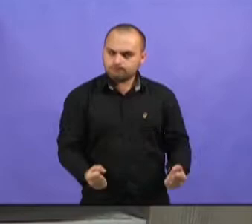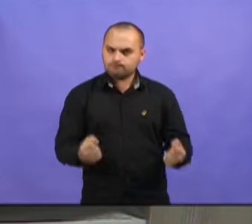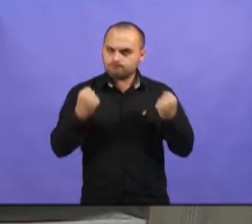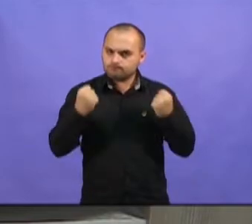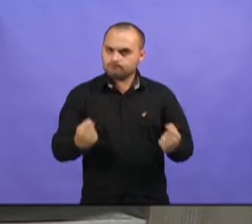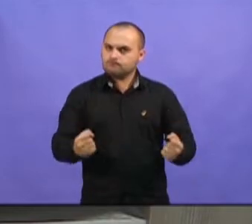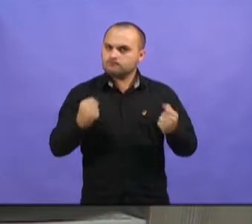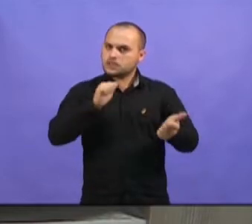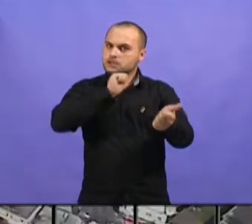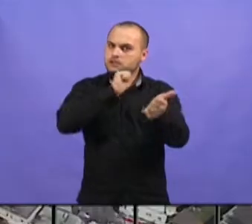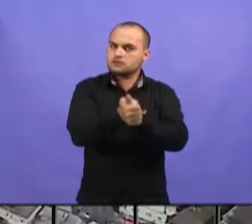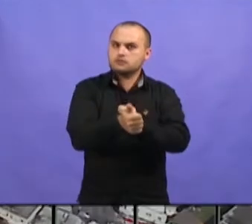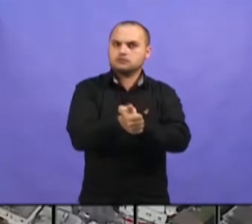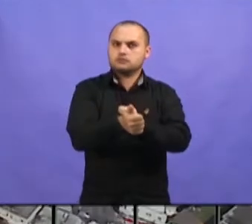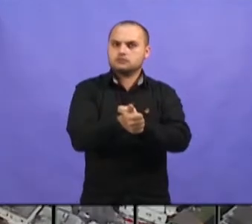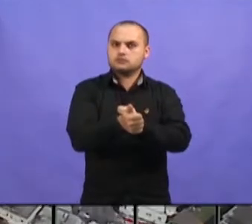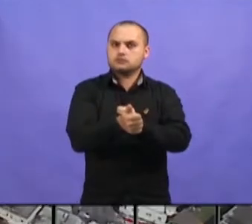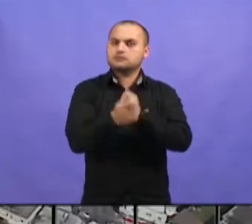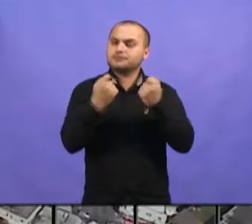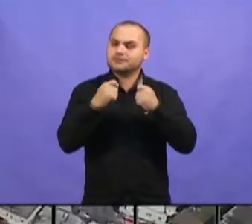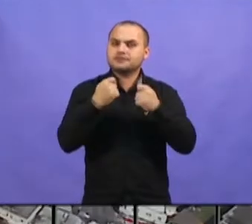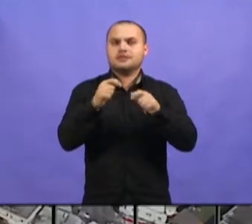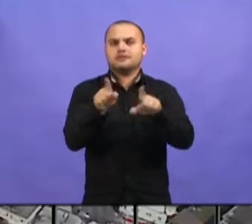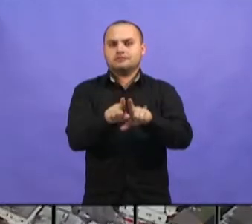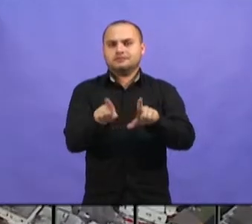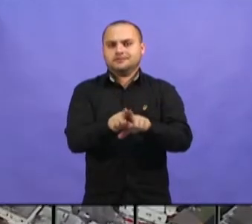dia a dia, a gente tem tido